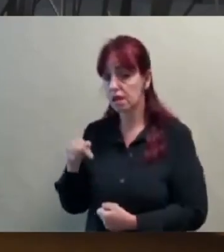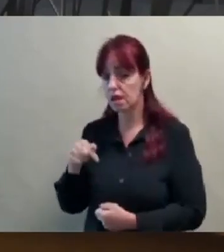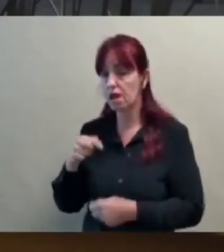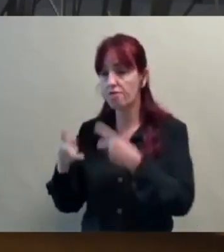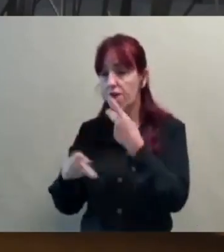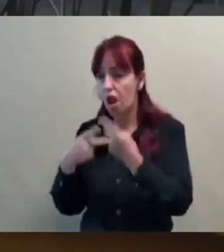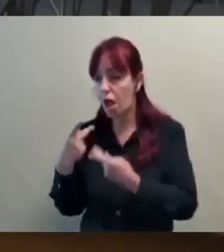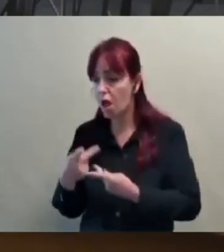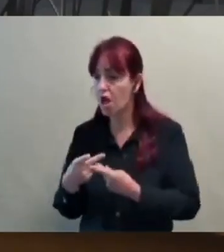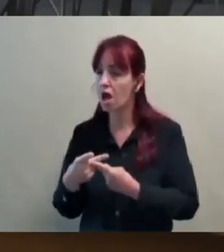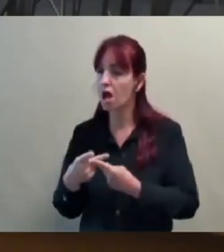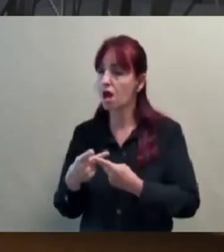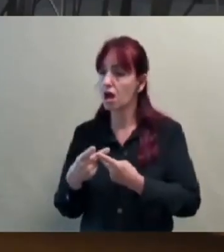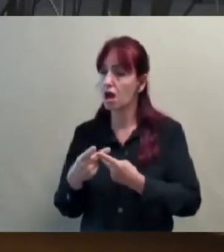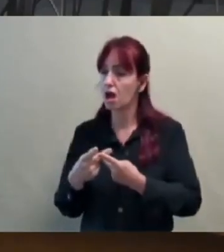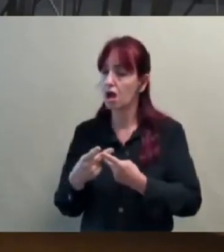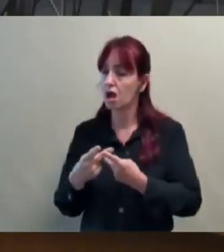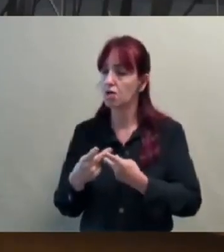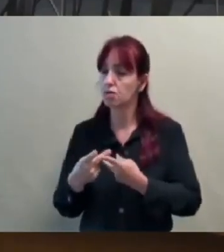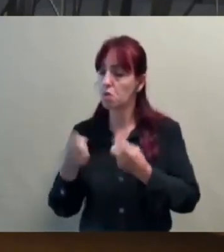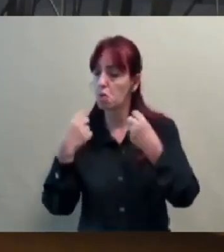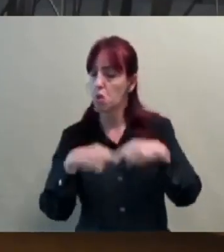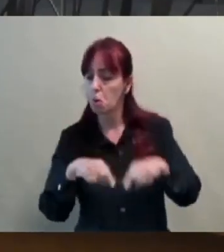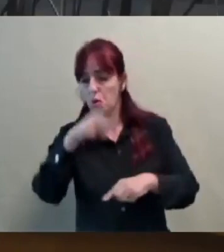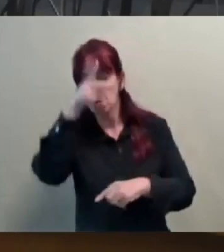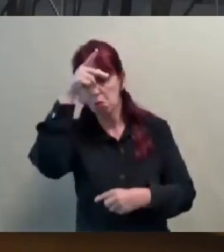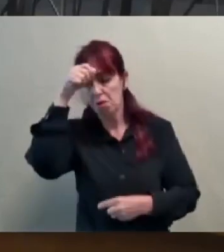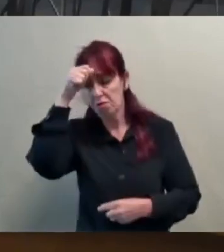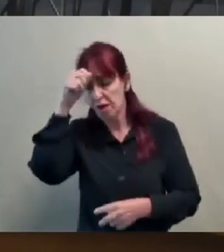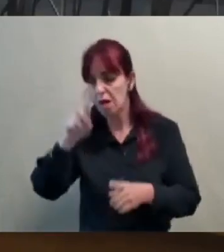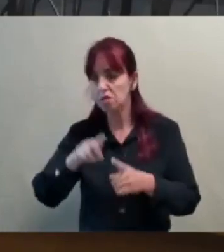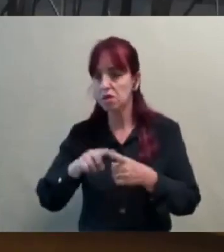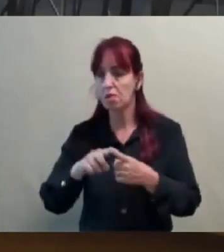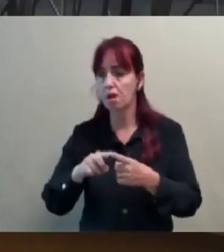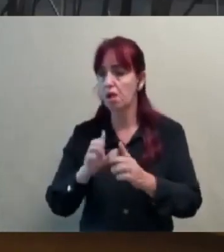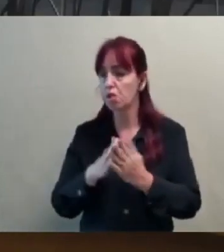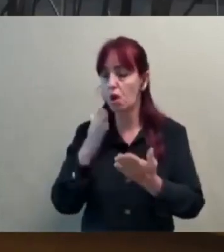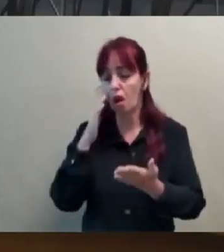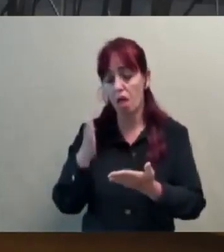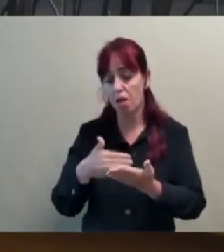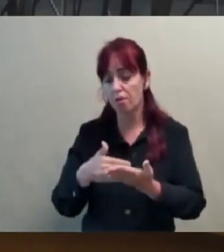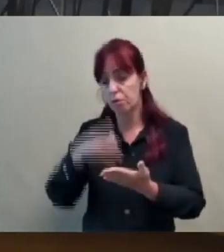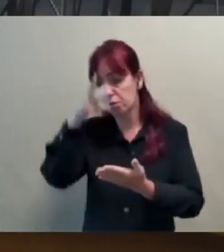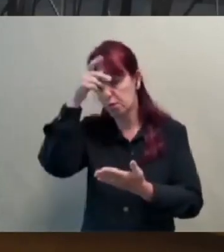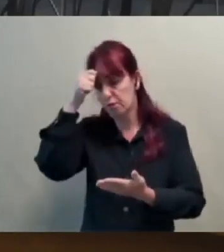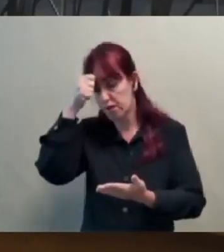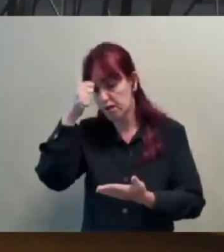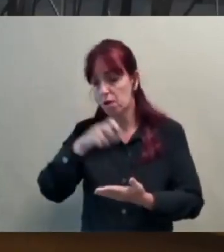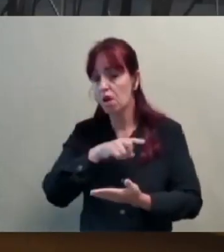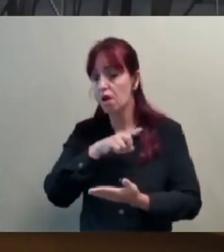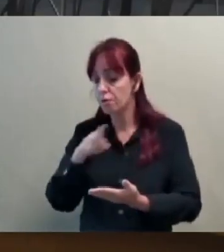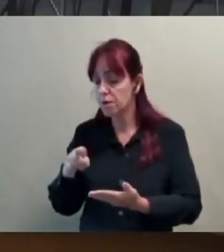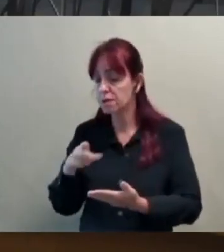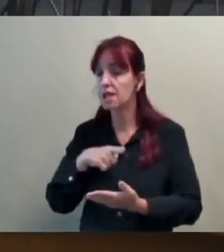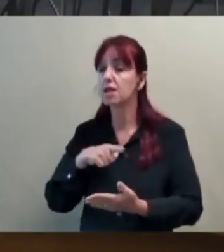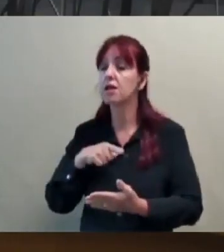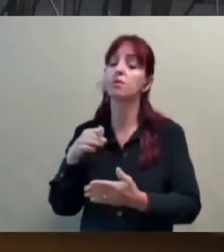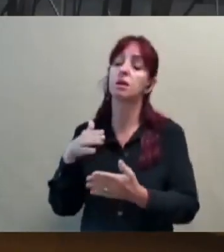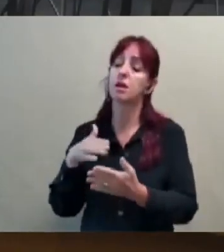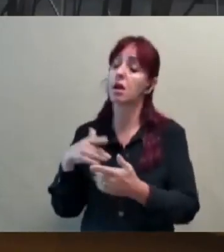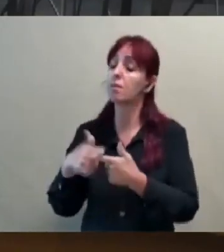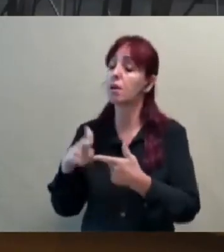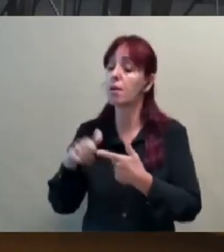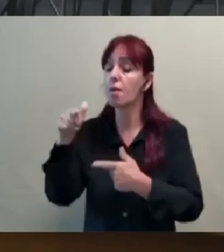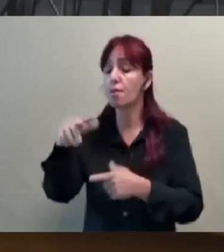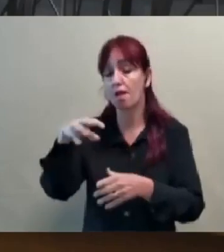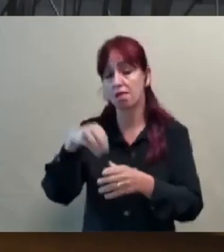livro do prefeito, descendo a lenha aqui no prefeito, vários de vocês foram retalhados lá dentro, e